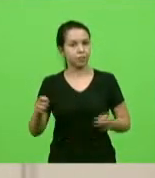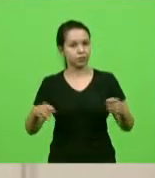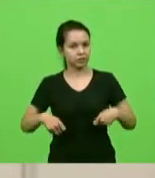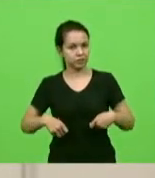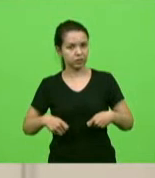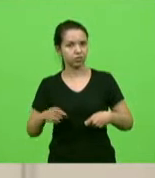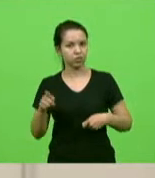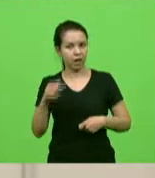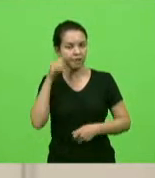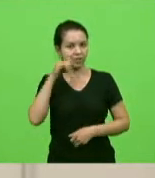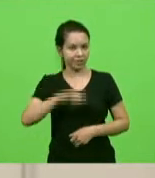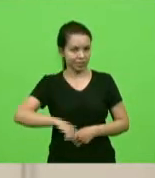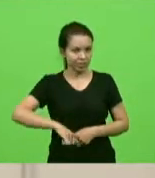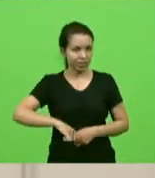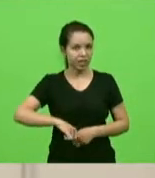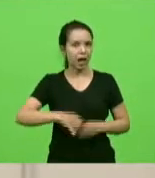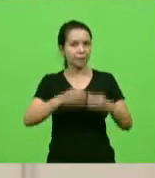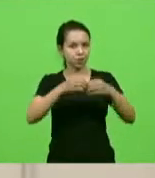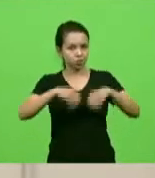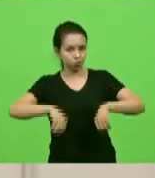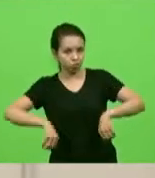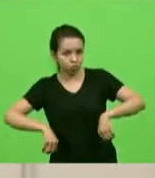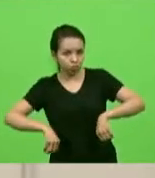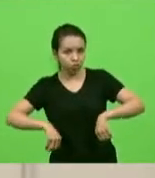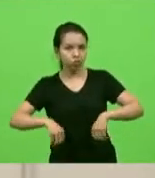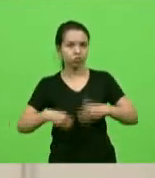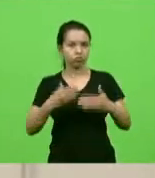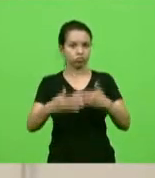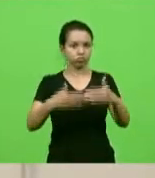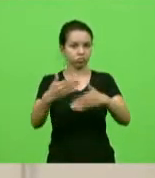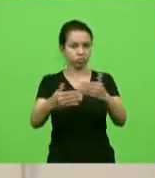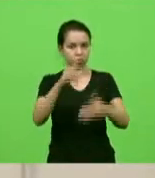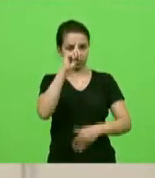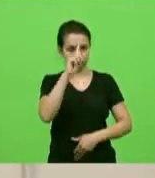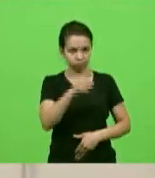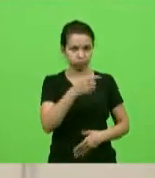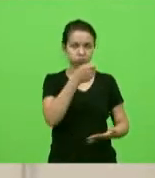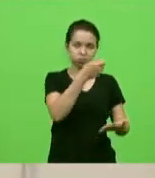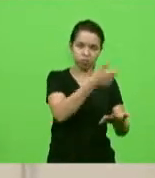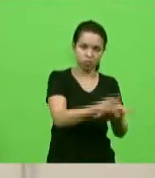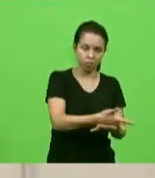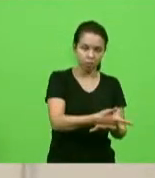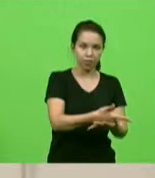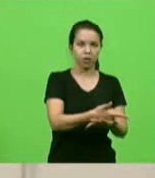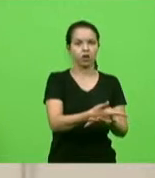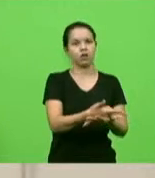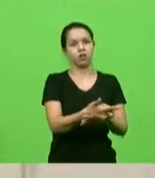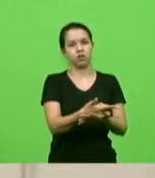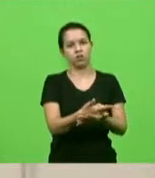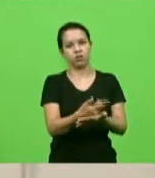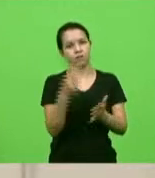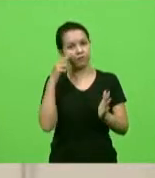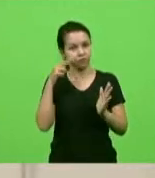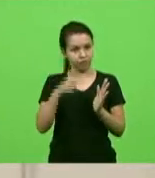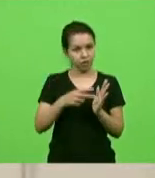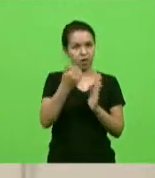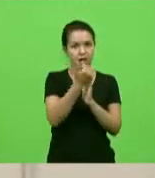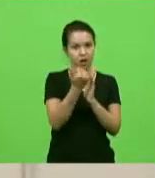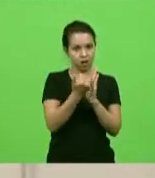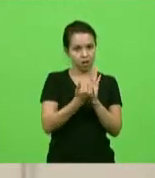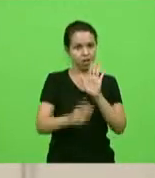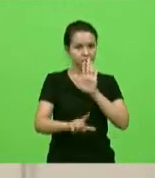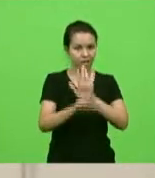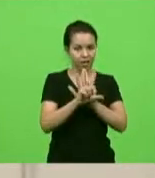a ele evitar o resultado danoso decorrente da ordenação de despesas sem observância das